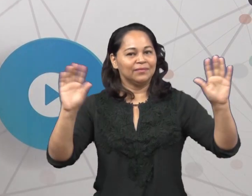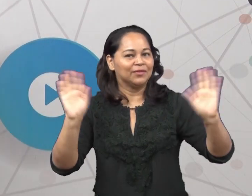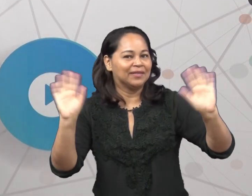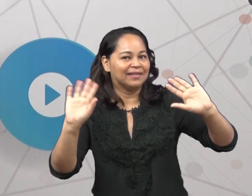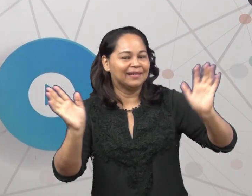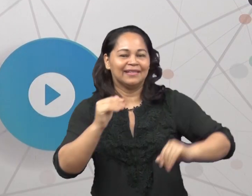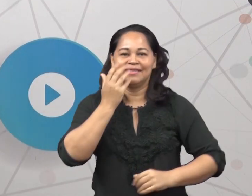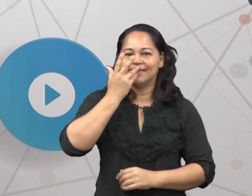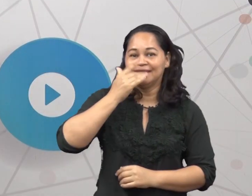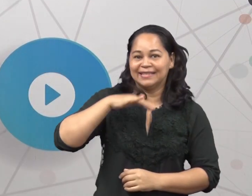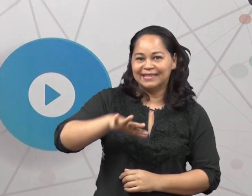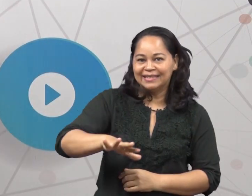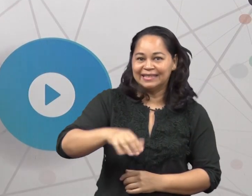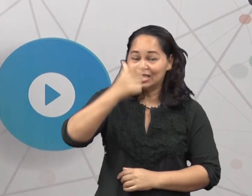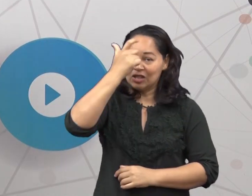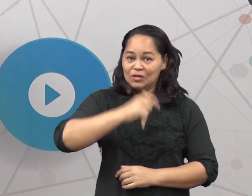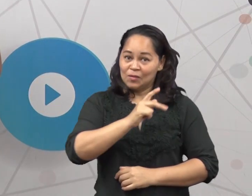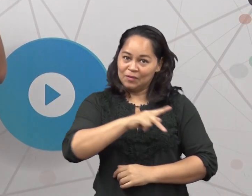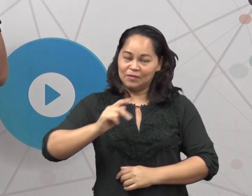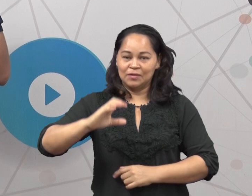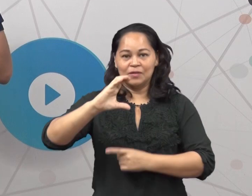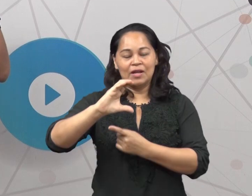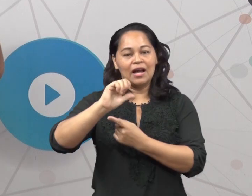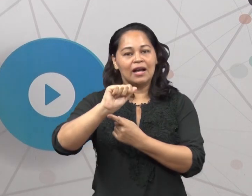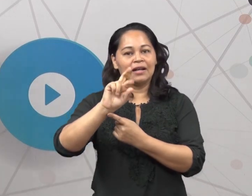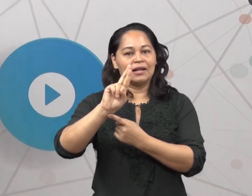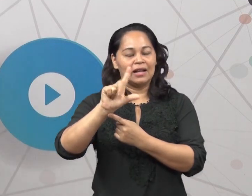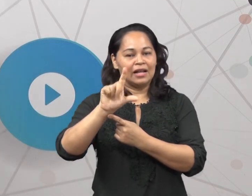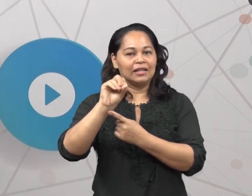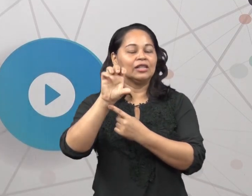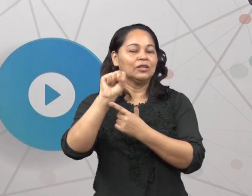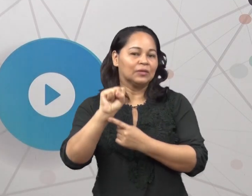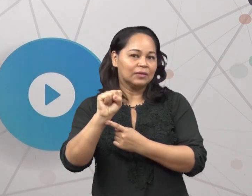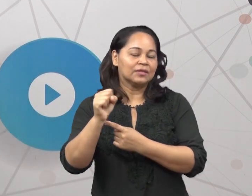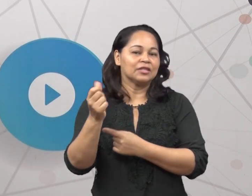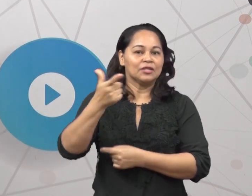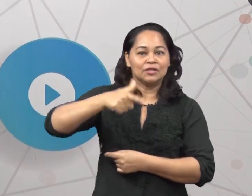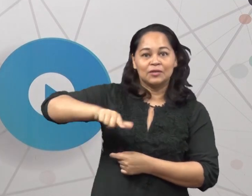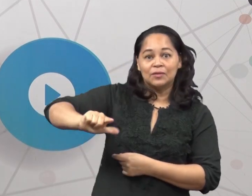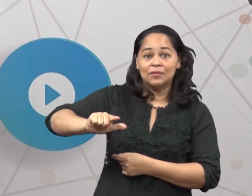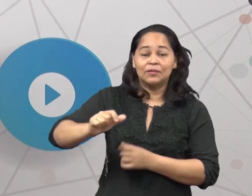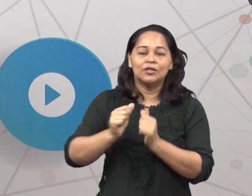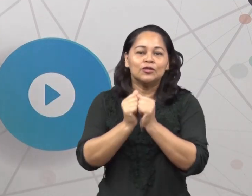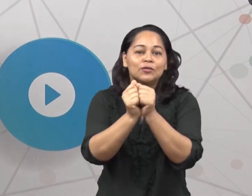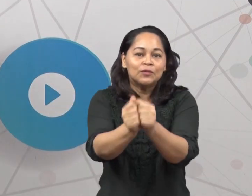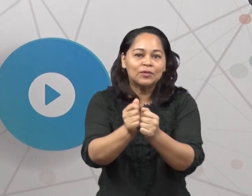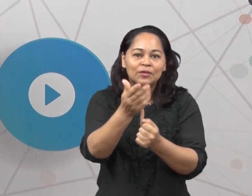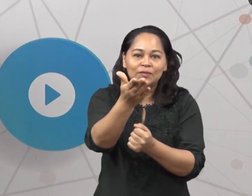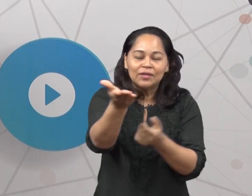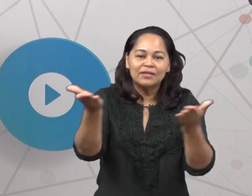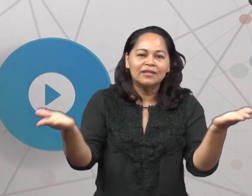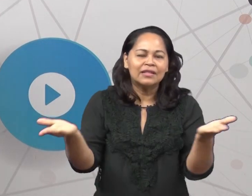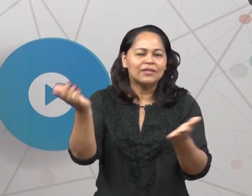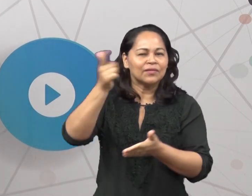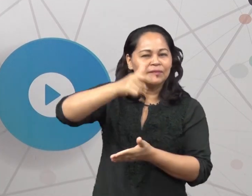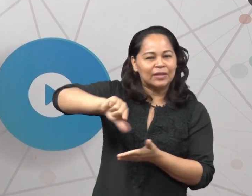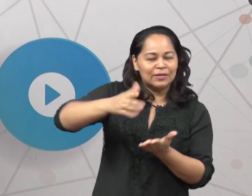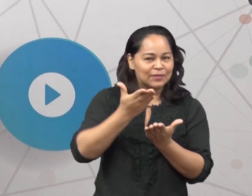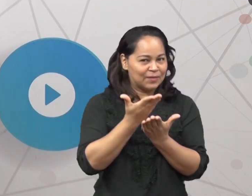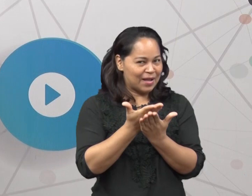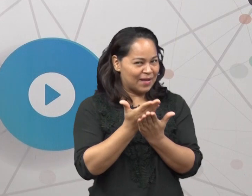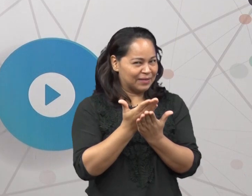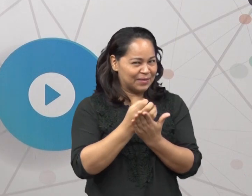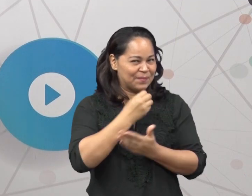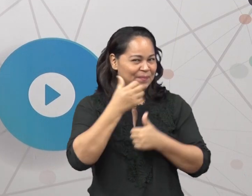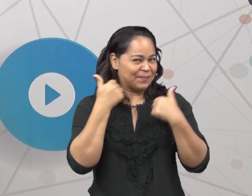Olá, crianças! Eu sou o professor Carlos Lima e estou aqui novamente com vocês para mais uma aula que vai ser